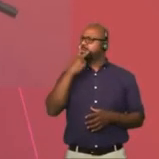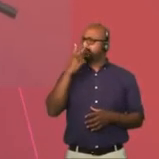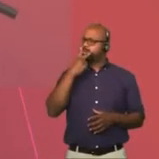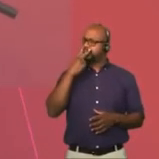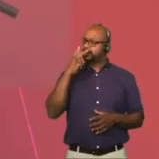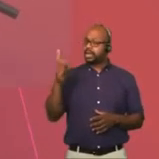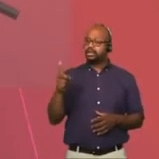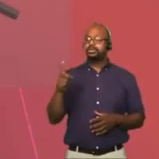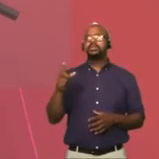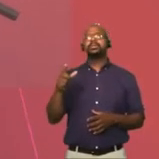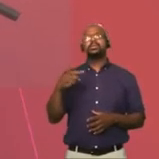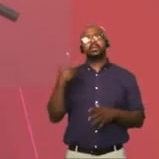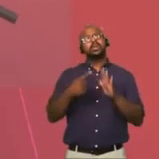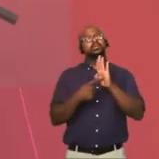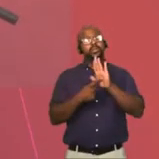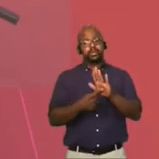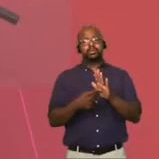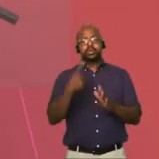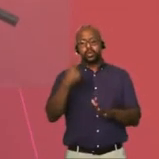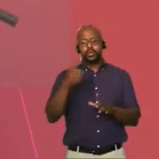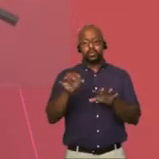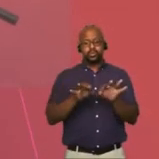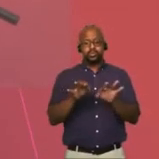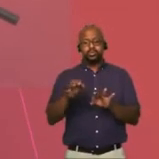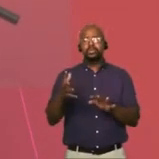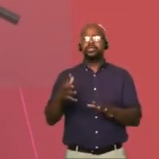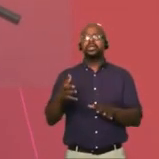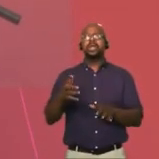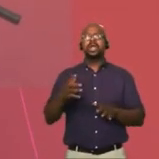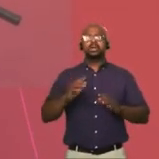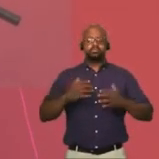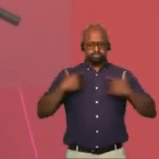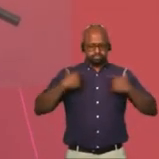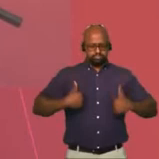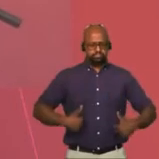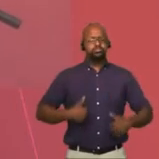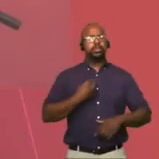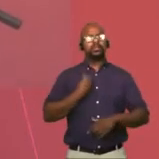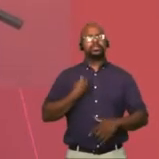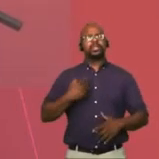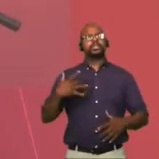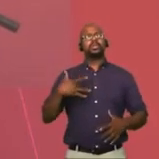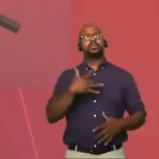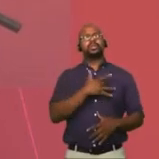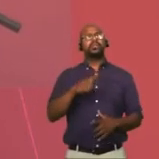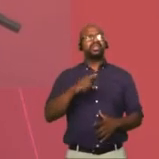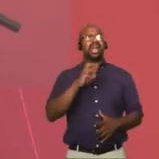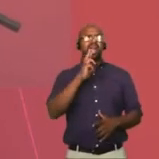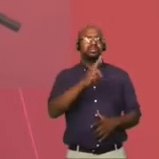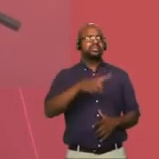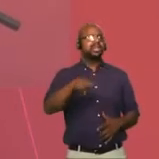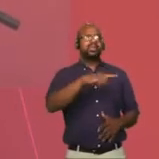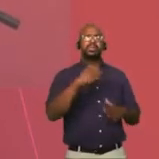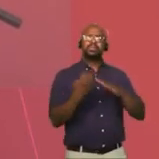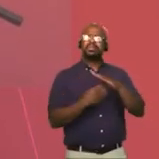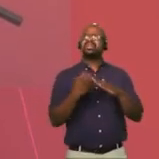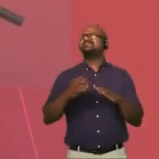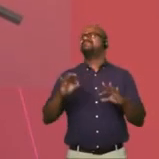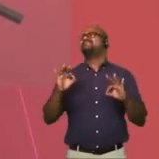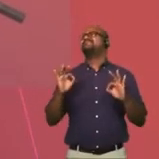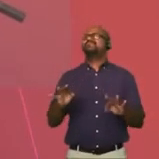santo e que nós mostramos que um programa de estilo de vida saudável dá um resultado pra empresa Fantástico vá